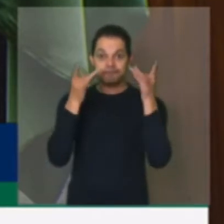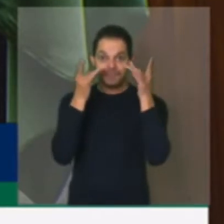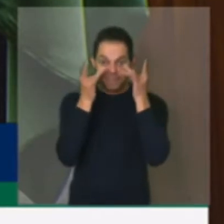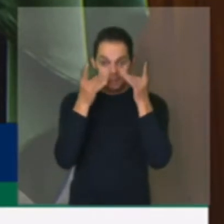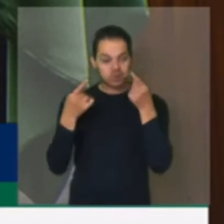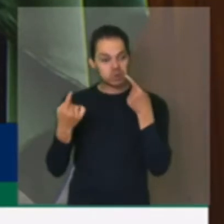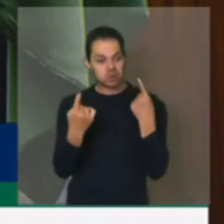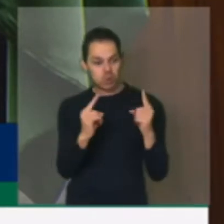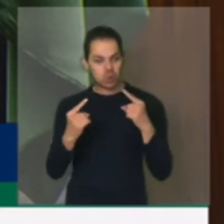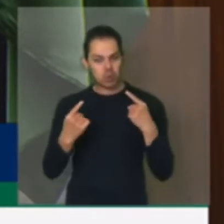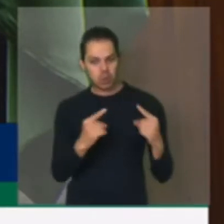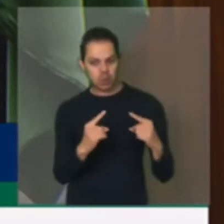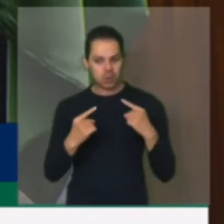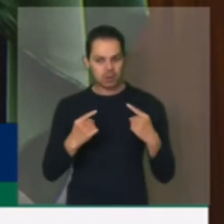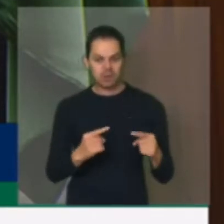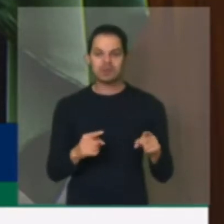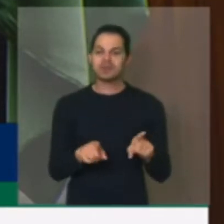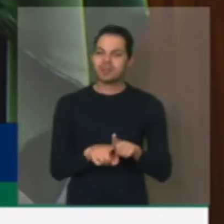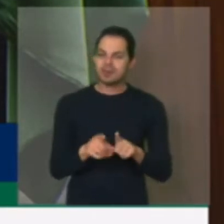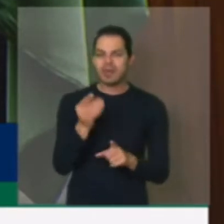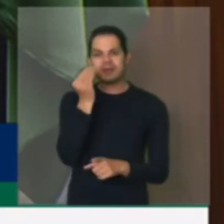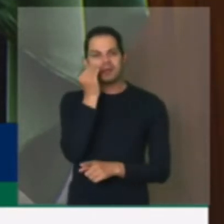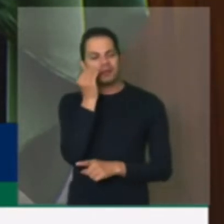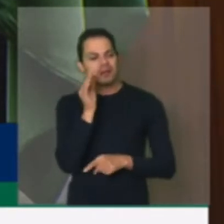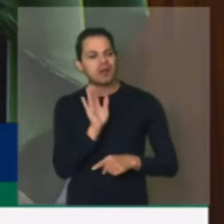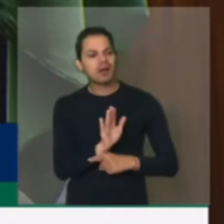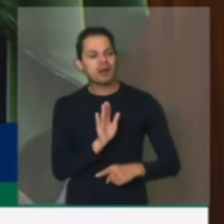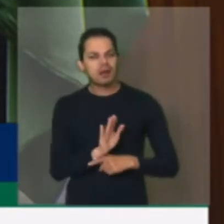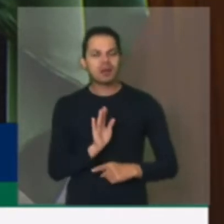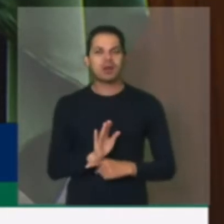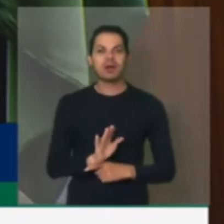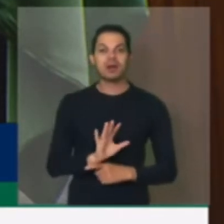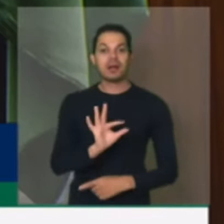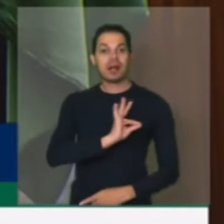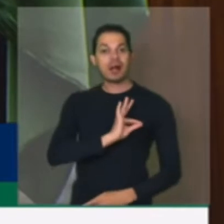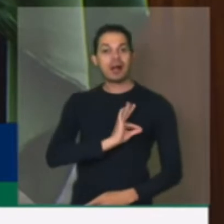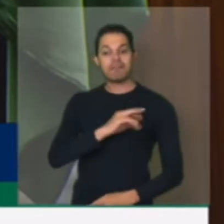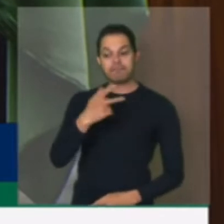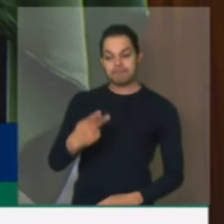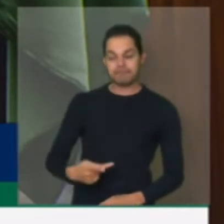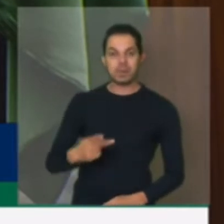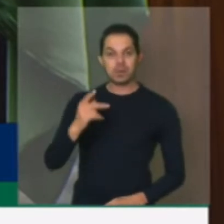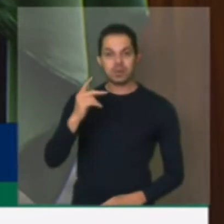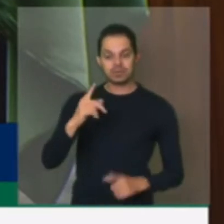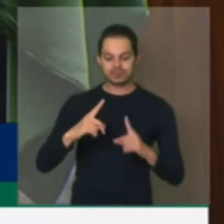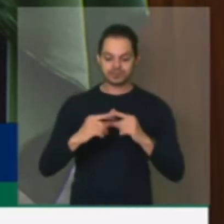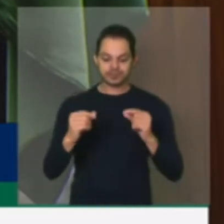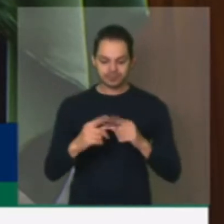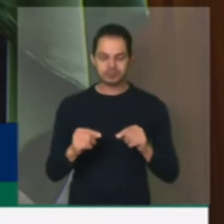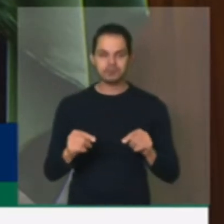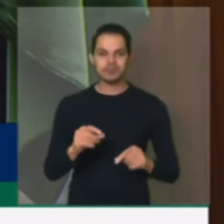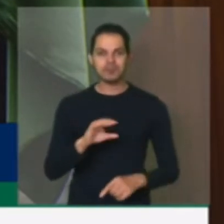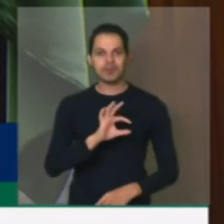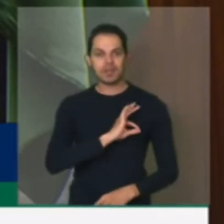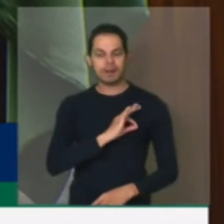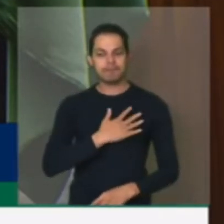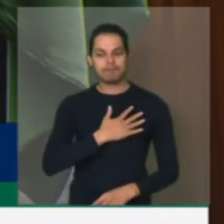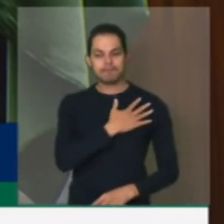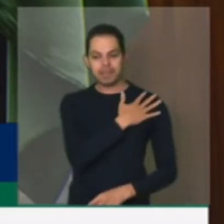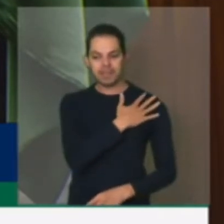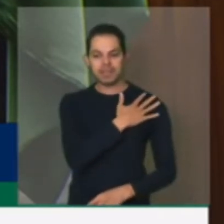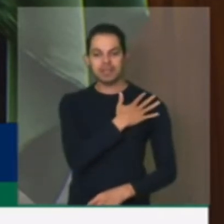ataques e também tentando ajudar. A polícia do Distrito Federal, a PM, mesmo depois